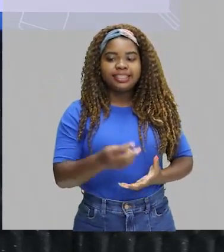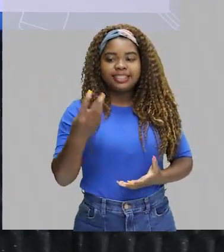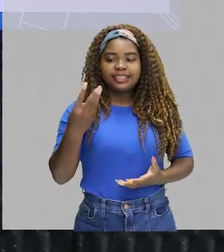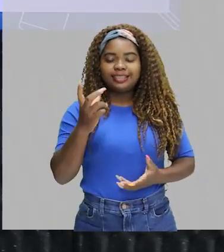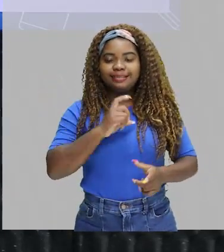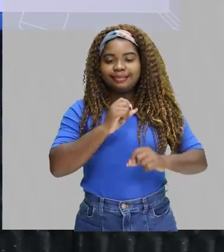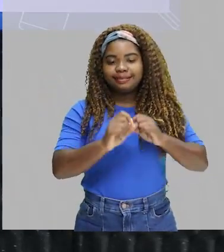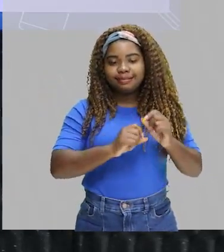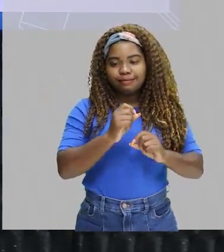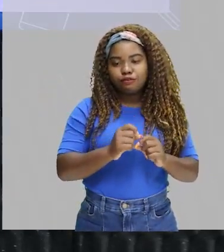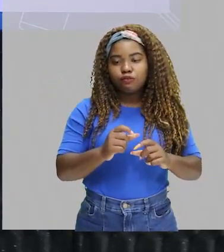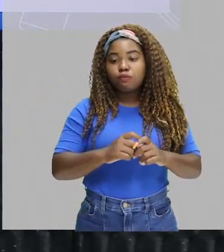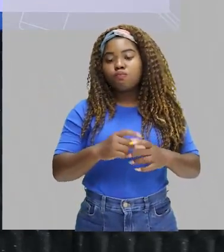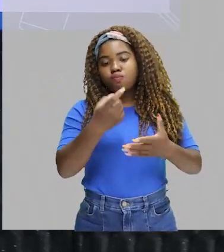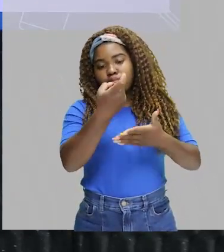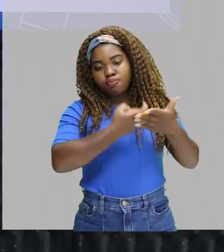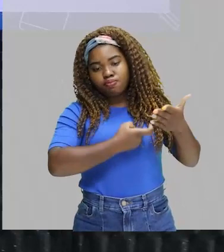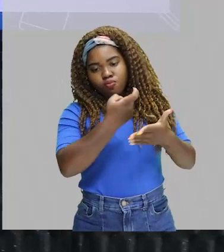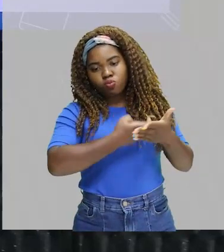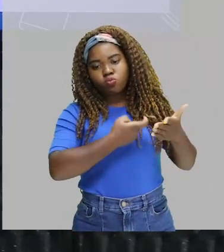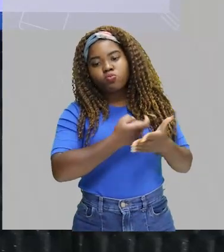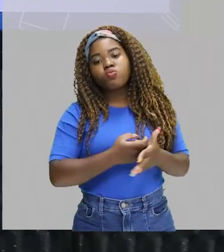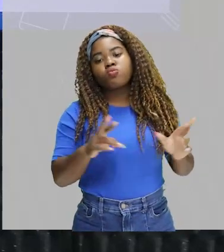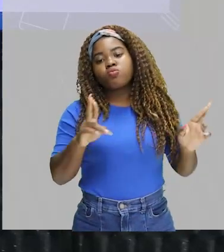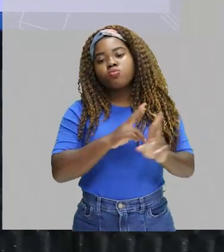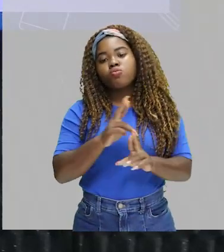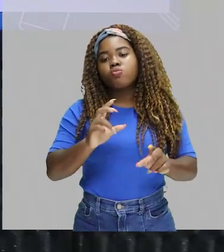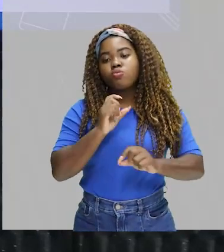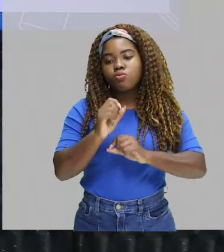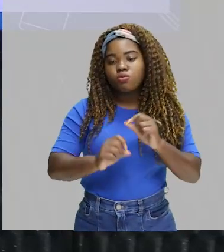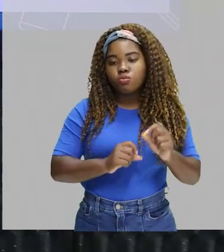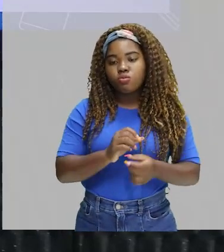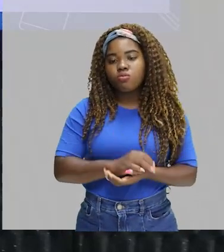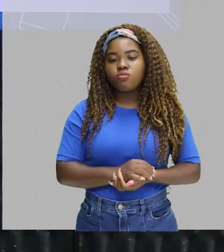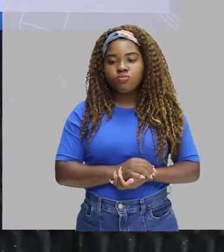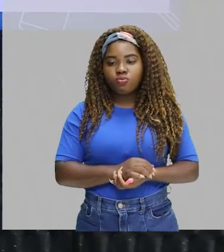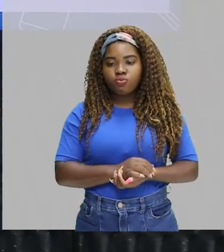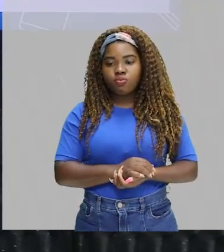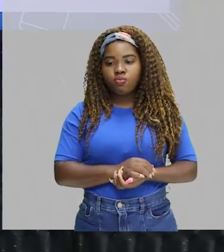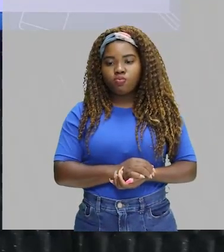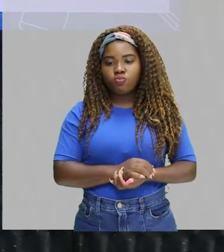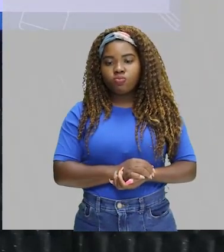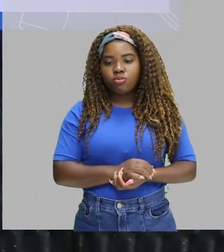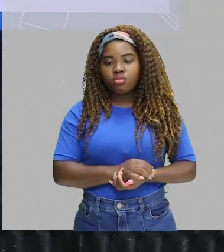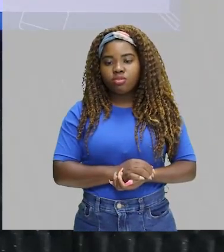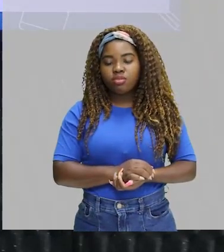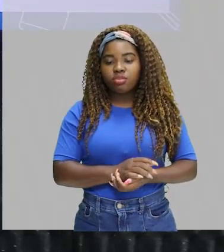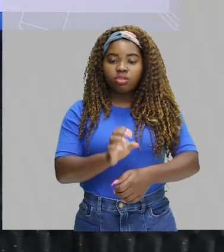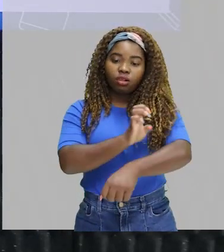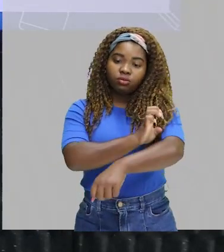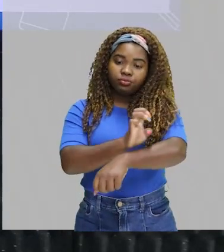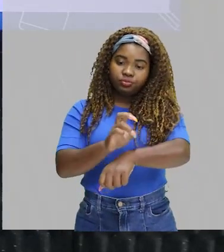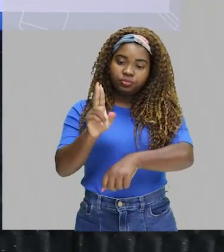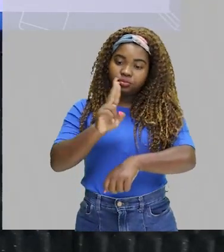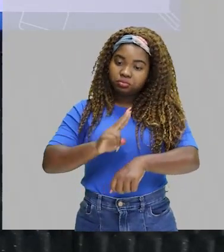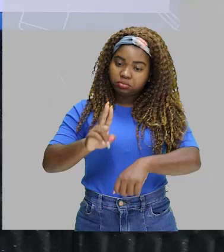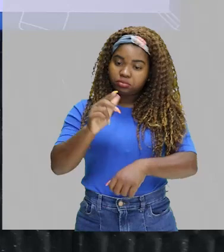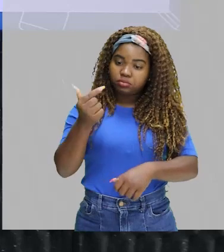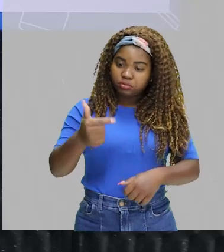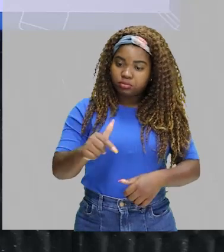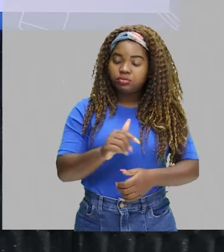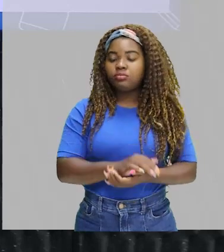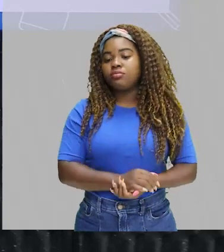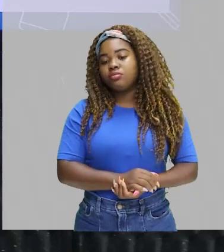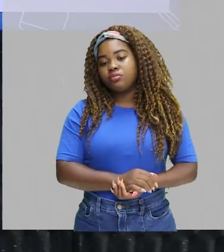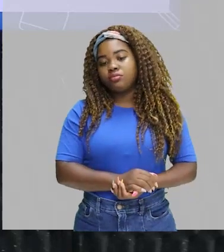um microtexto aqui, né, sobre a condição da ética utilitarista, mais uma vez, porque você está